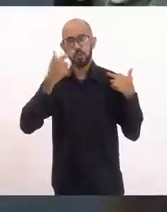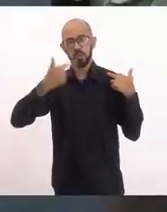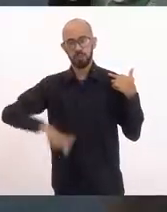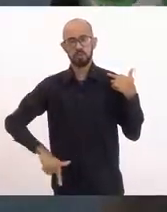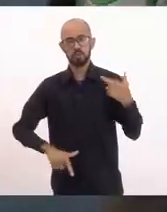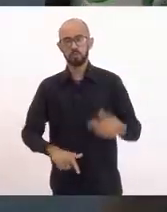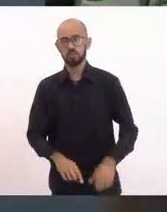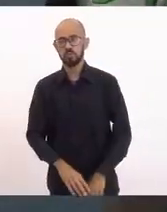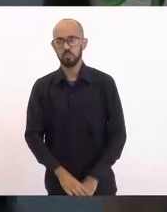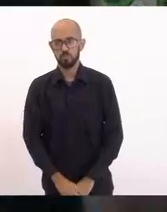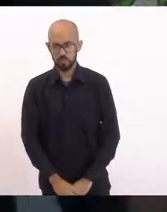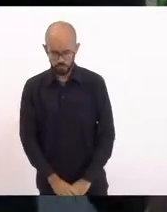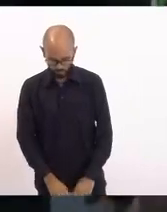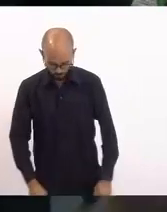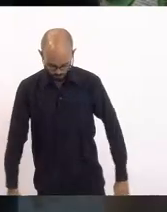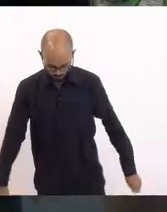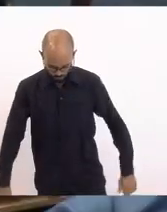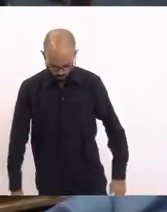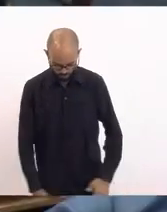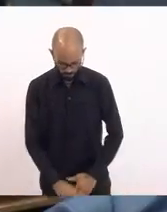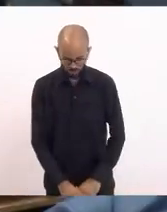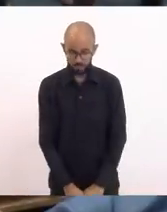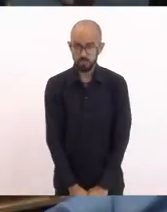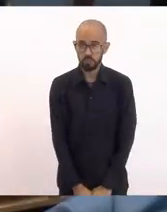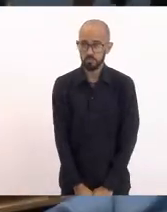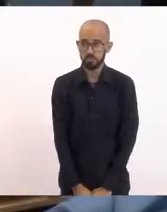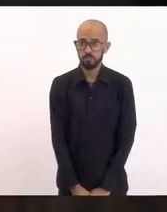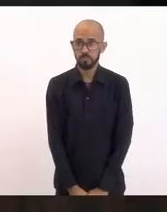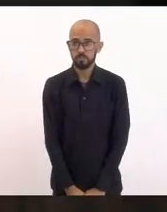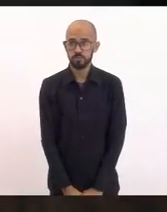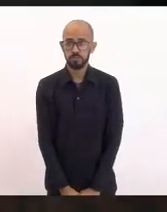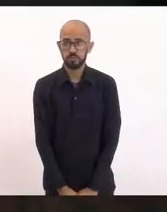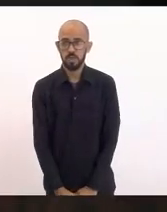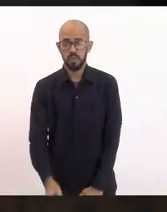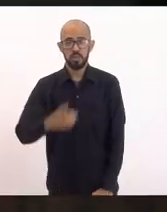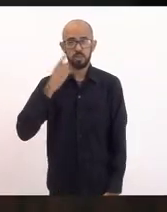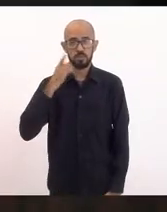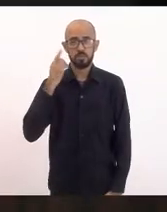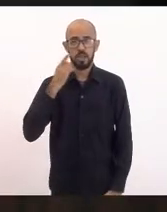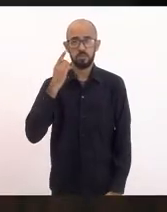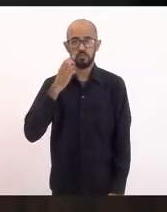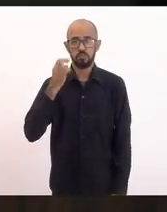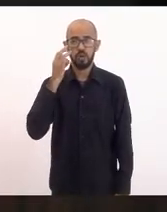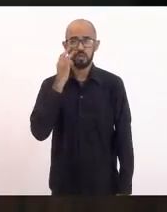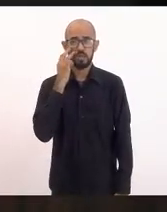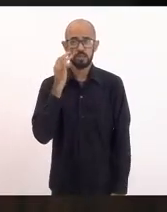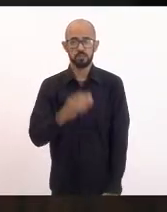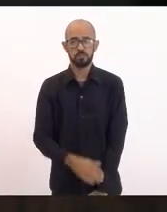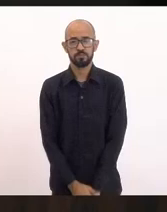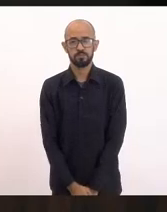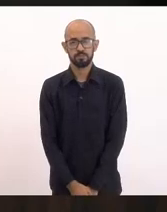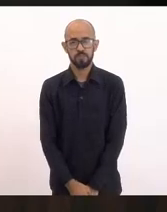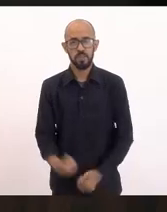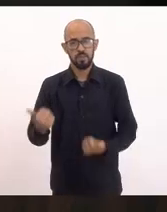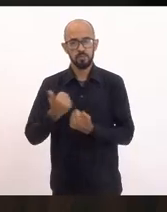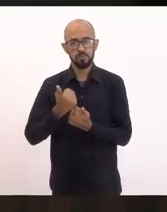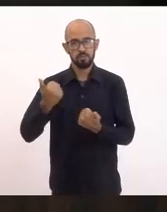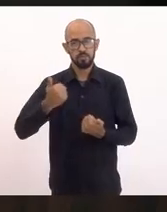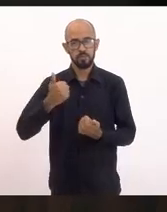Repito. Obrigado, um minuto. Deputado Valdeir Carneiro, vice-líder do